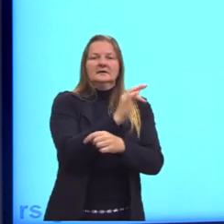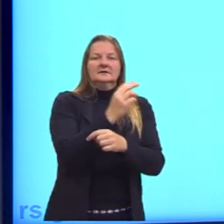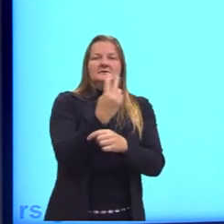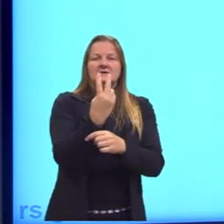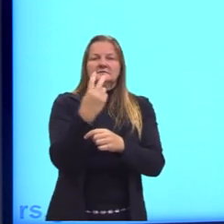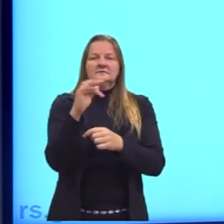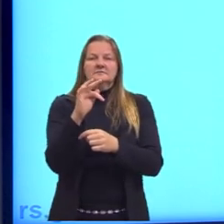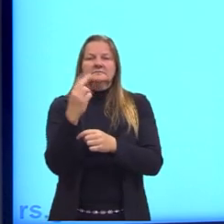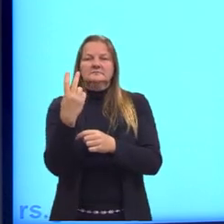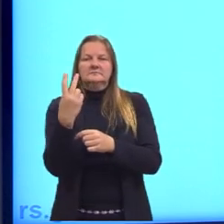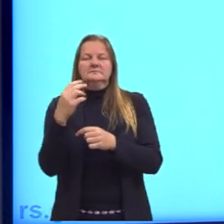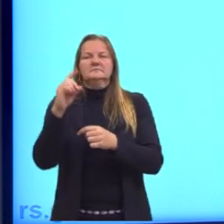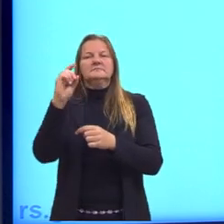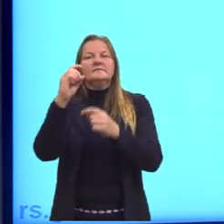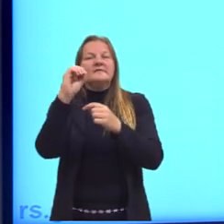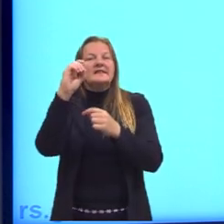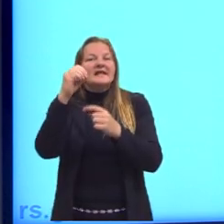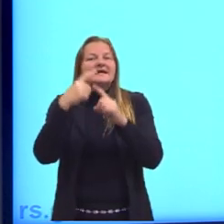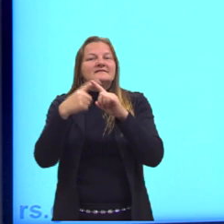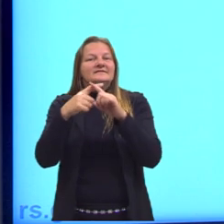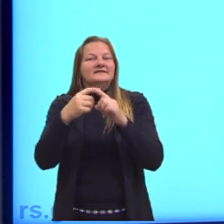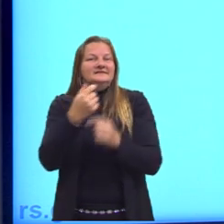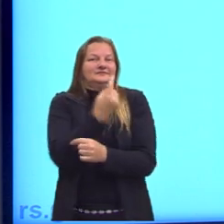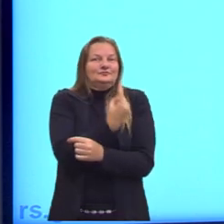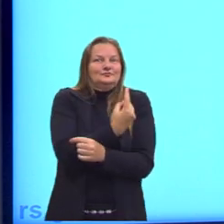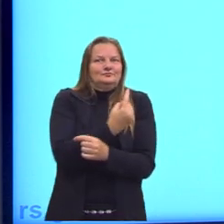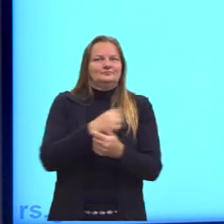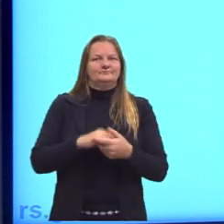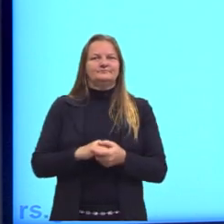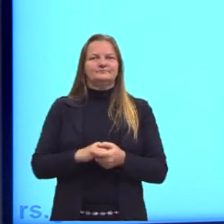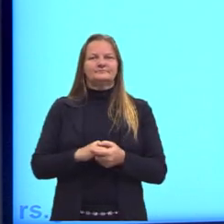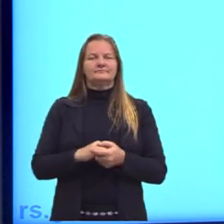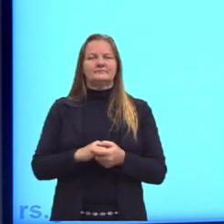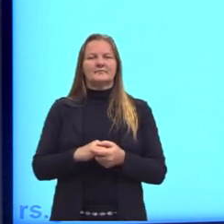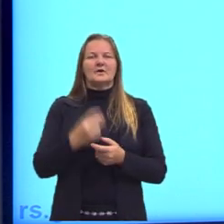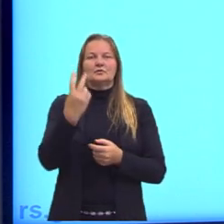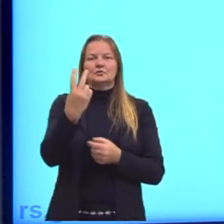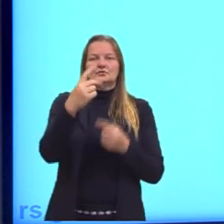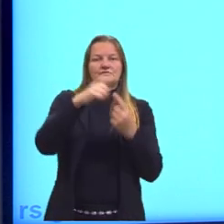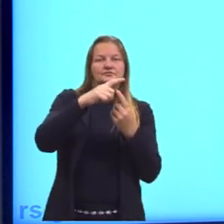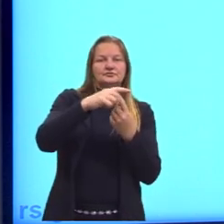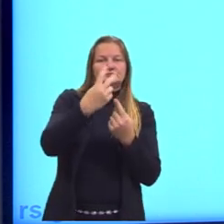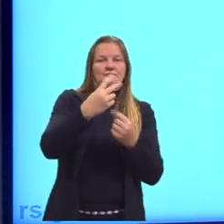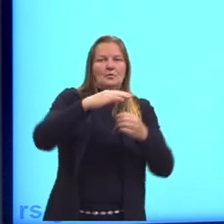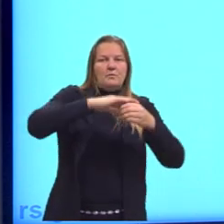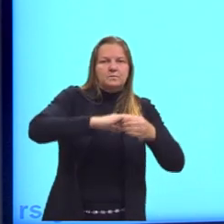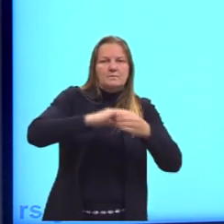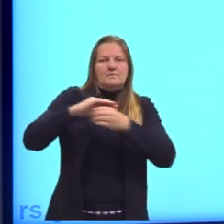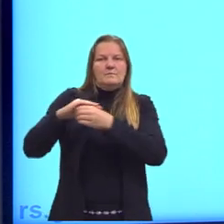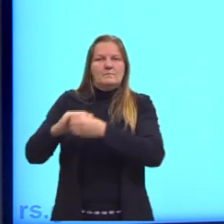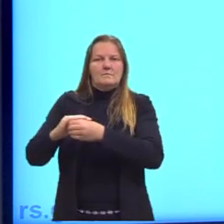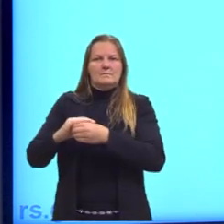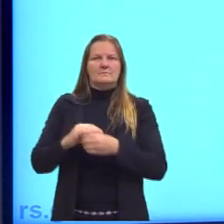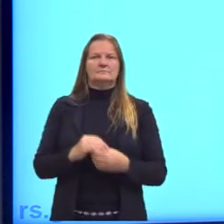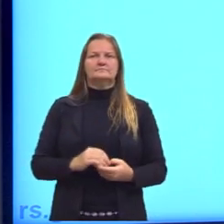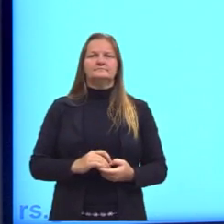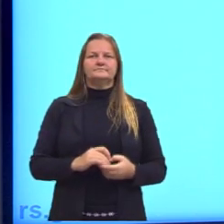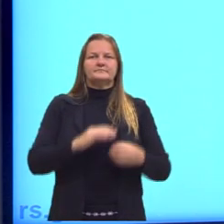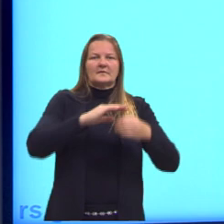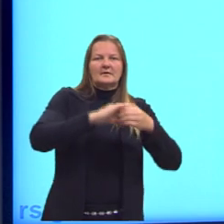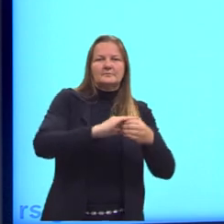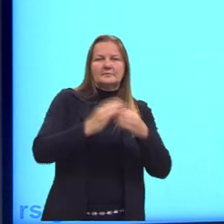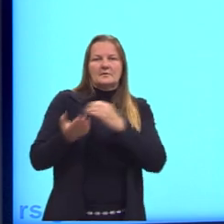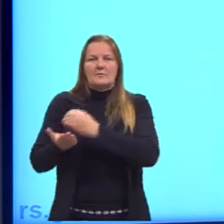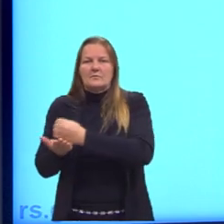f 2 e 10 vezes a né então a gente tem duas expressões aqui mas essa pressão que a